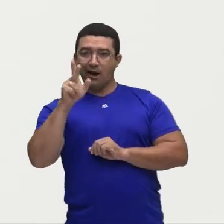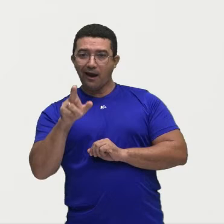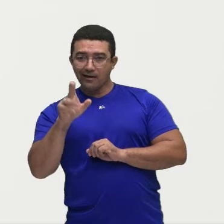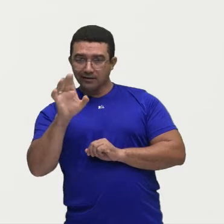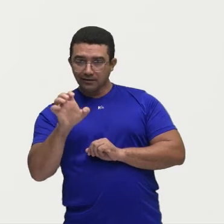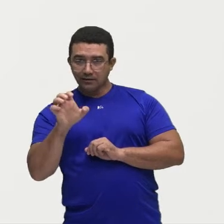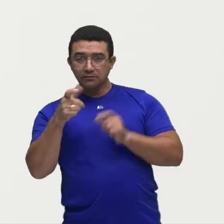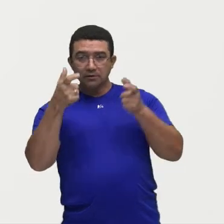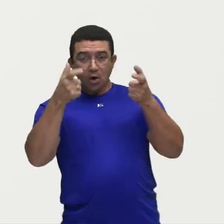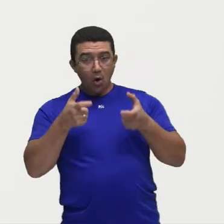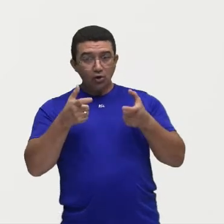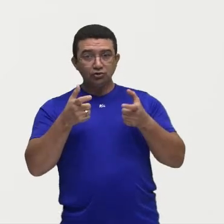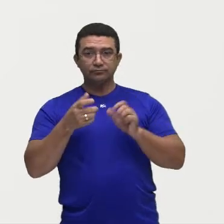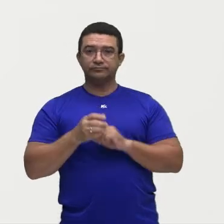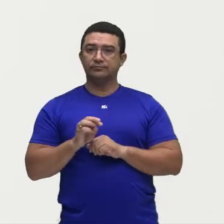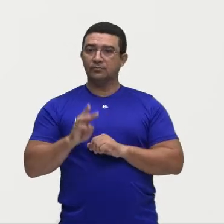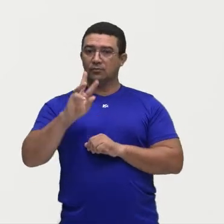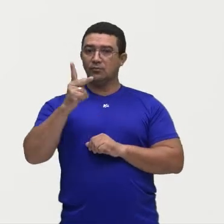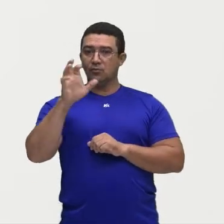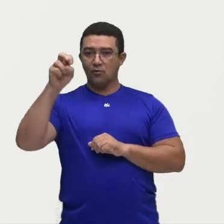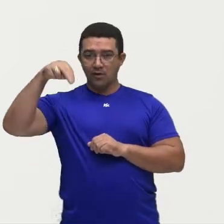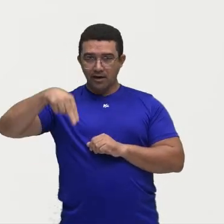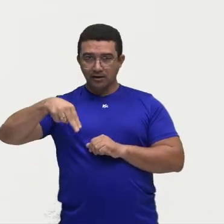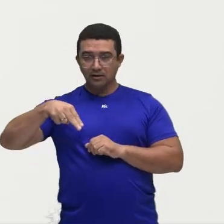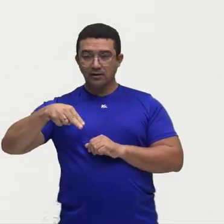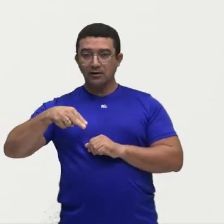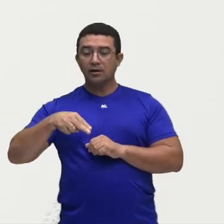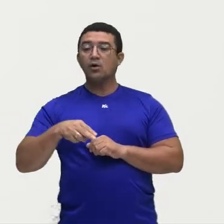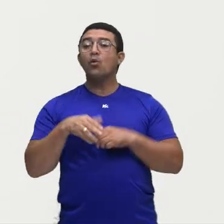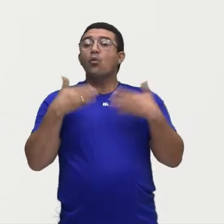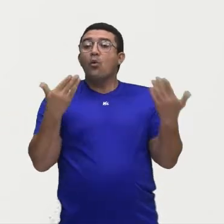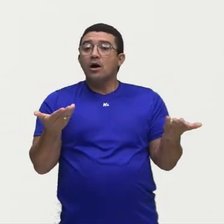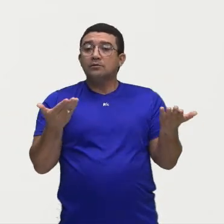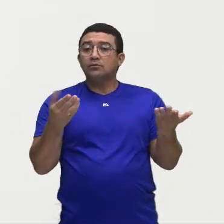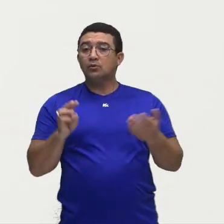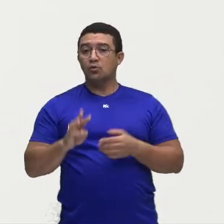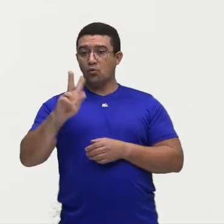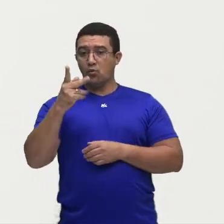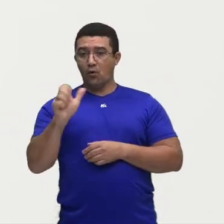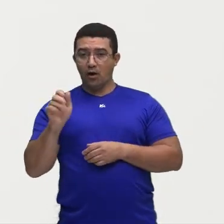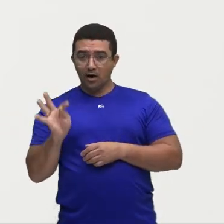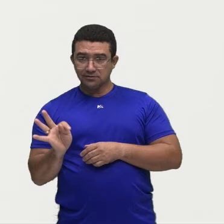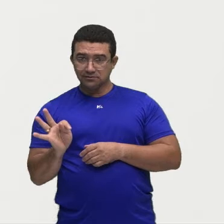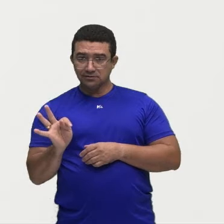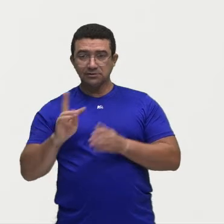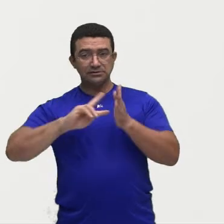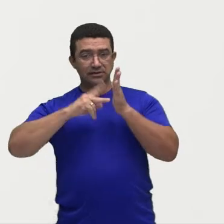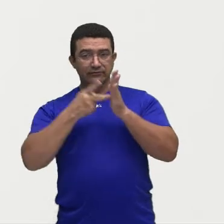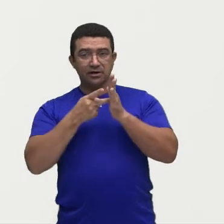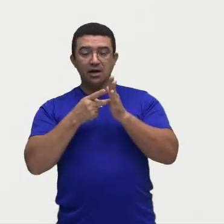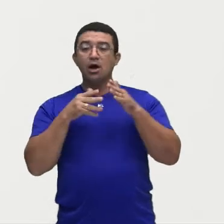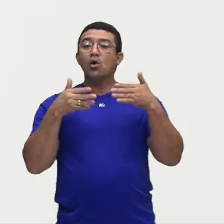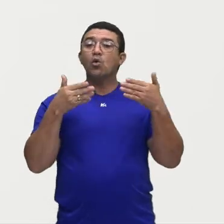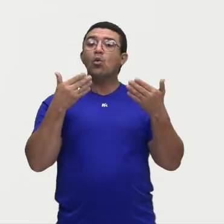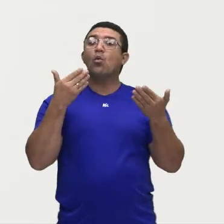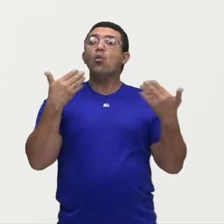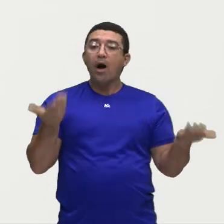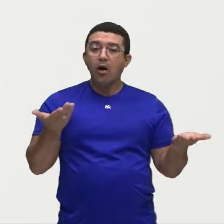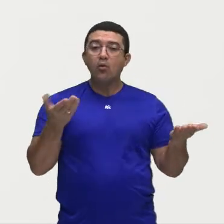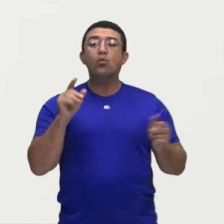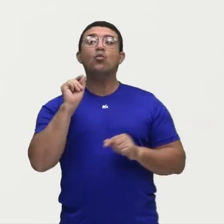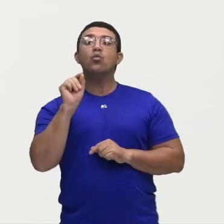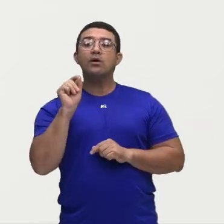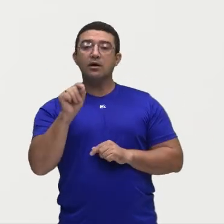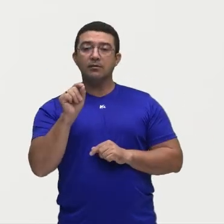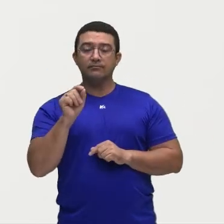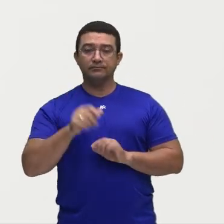onde. When significa quando. E what significa qual ou que. Então, a pergunta